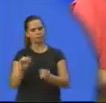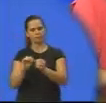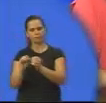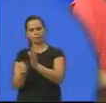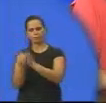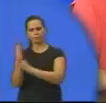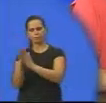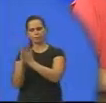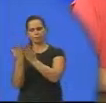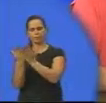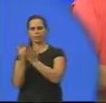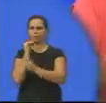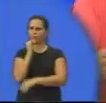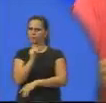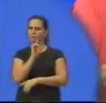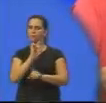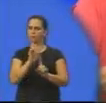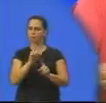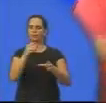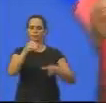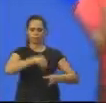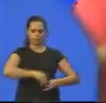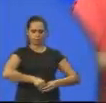a fecundação